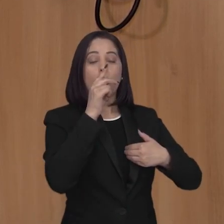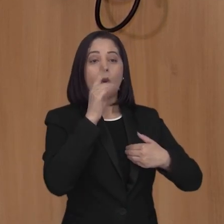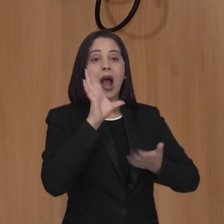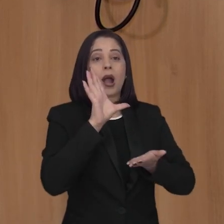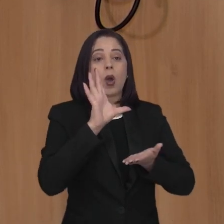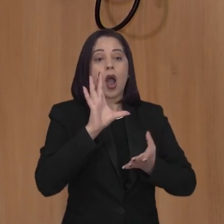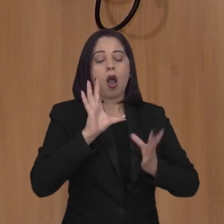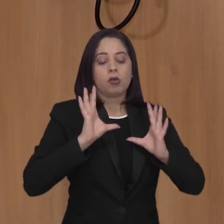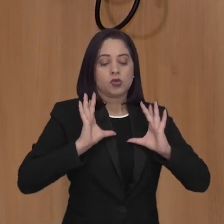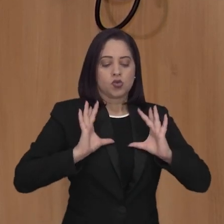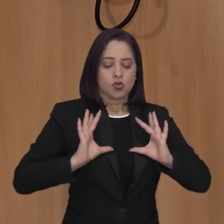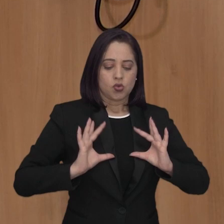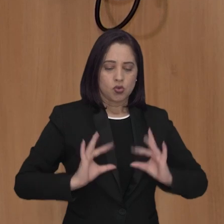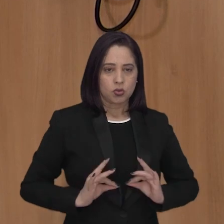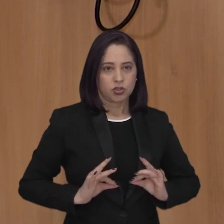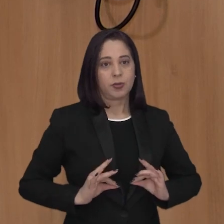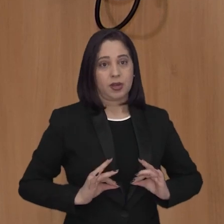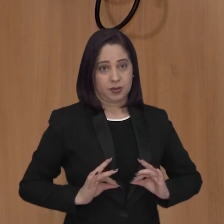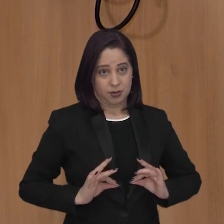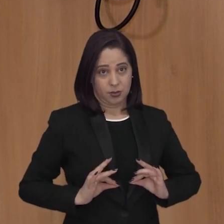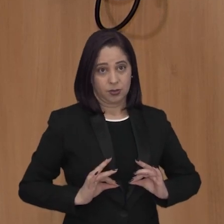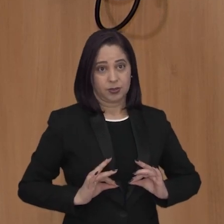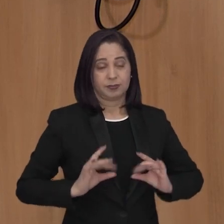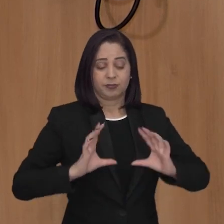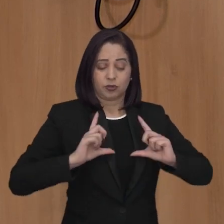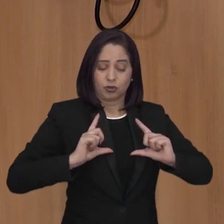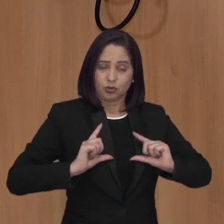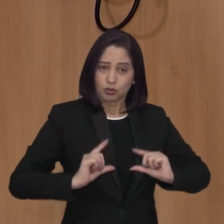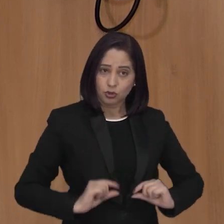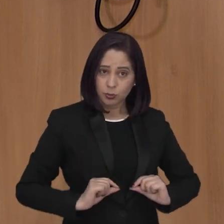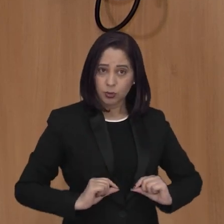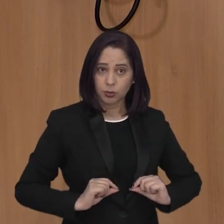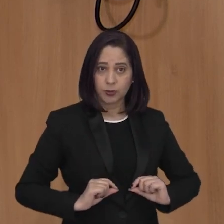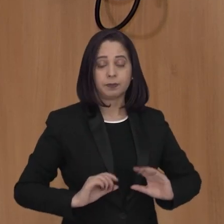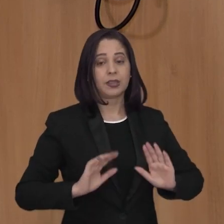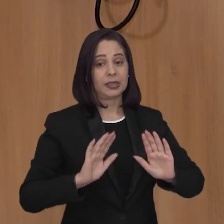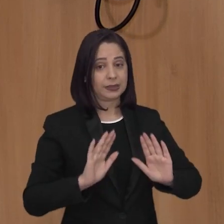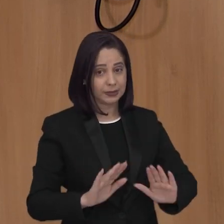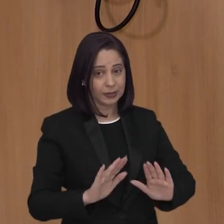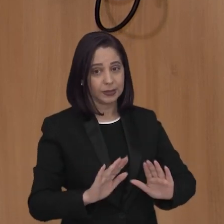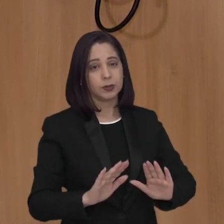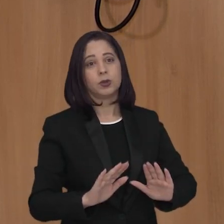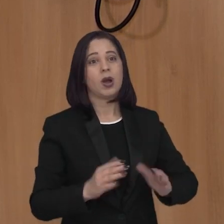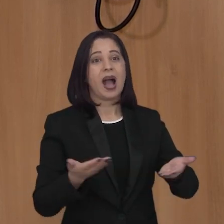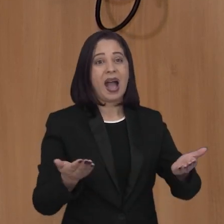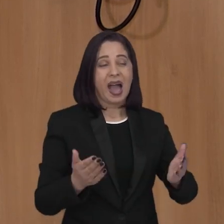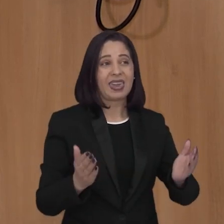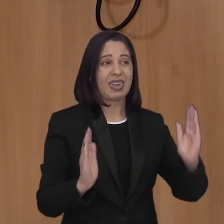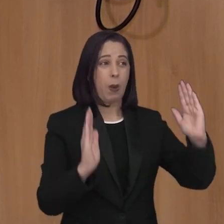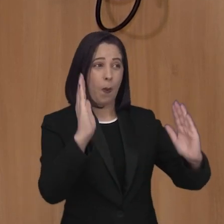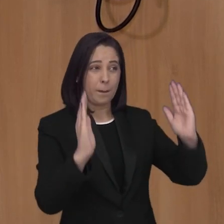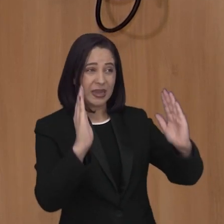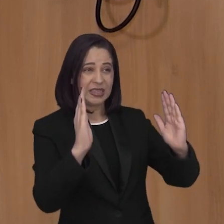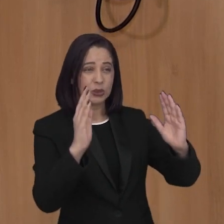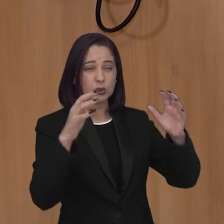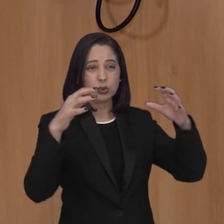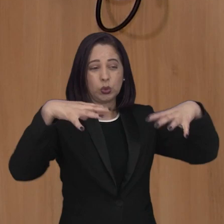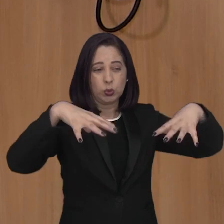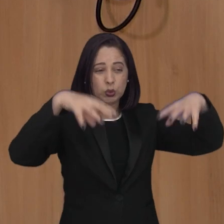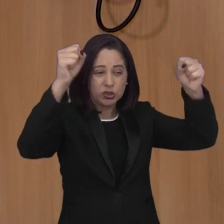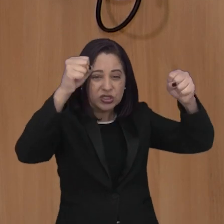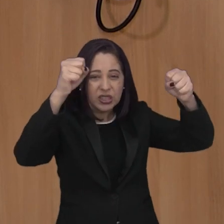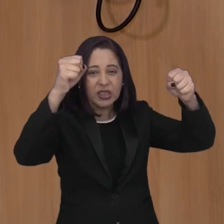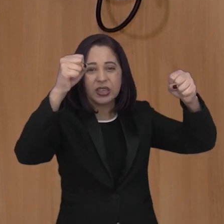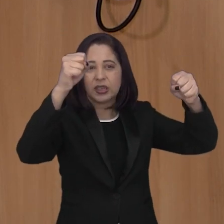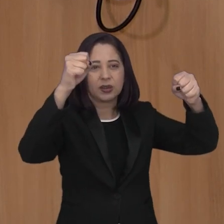e fora das células. Então já é um organismo com mais tendência à desidratação. E aí junta com esse tempo seco, que faz